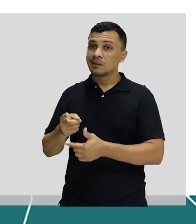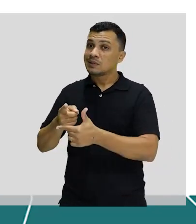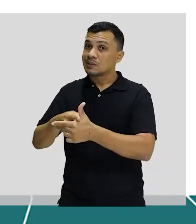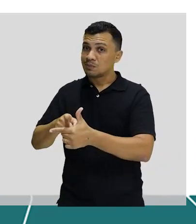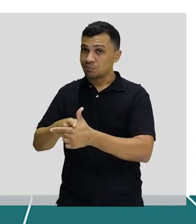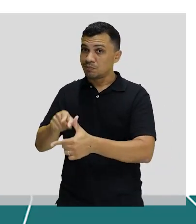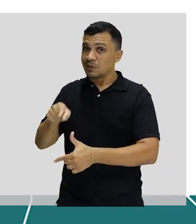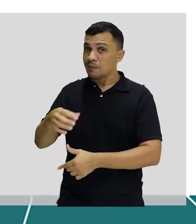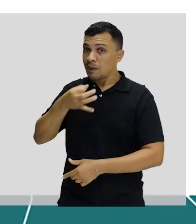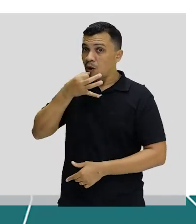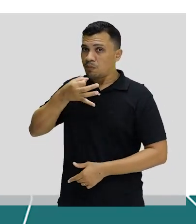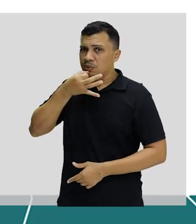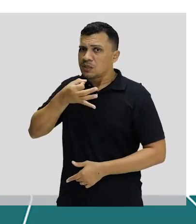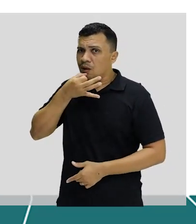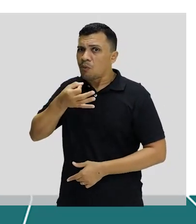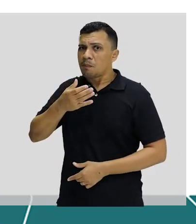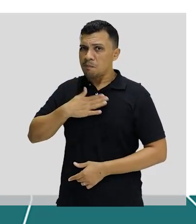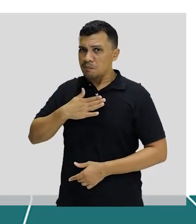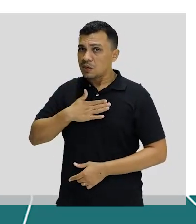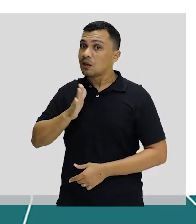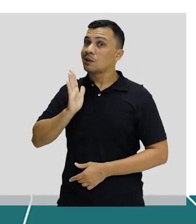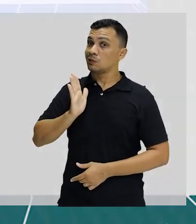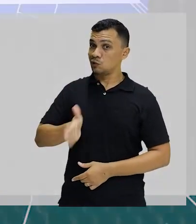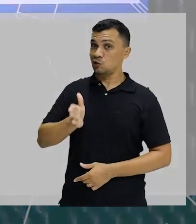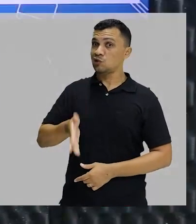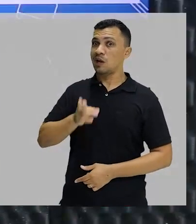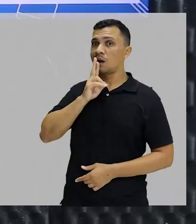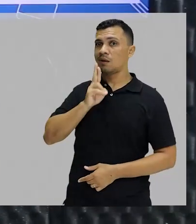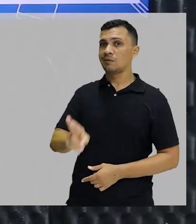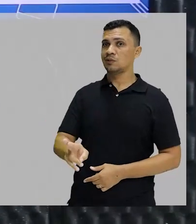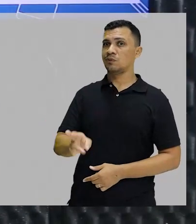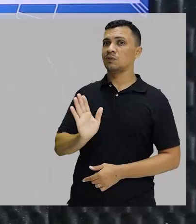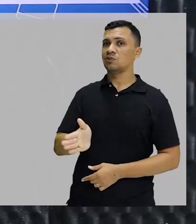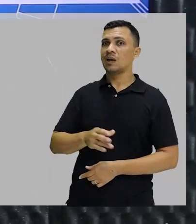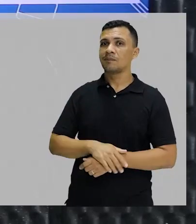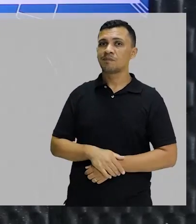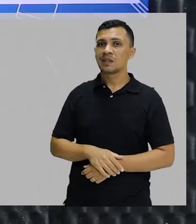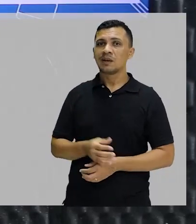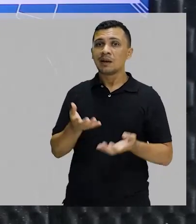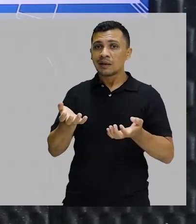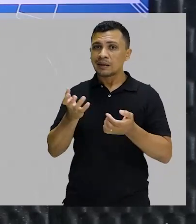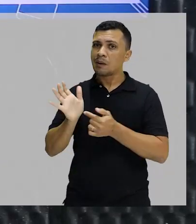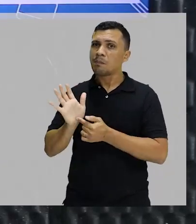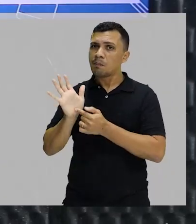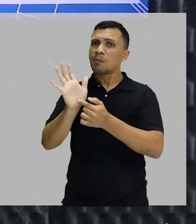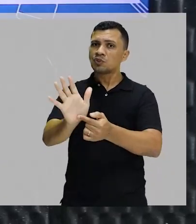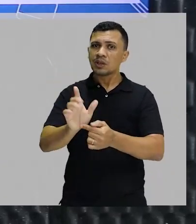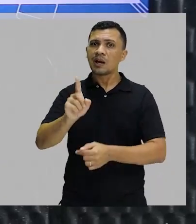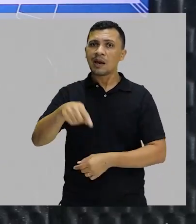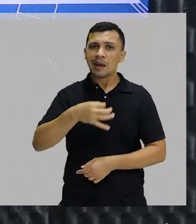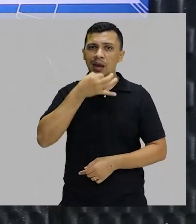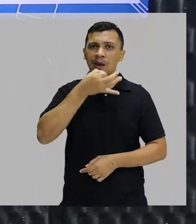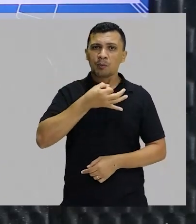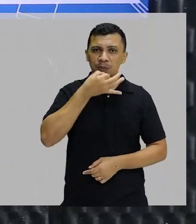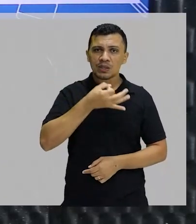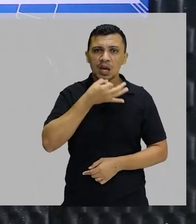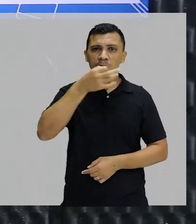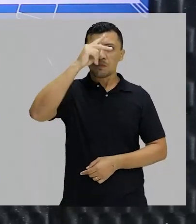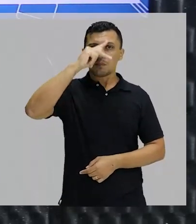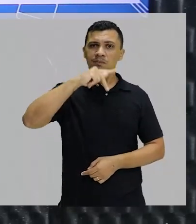opinião, está resolvido. Então, é mais uma questão mesmo de dar mais uma ênfase, né? Ele quer deixar ali bem claro que é uma opinião, que é algo